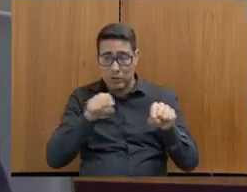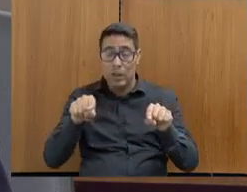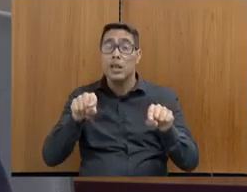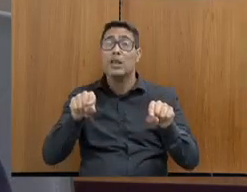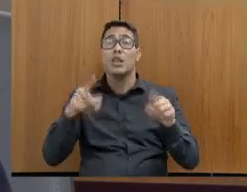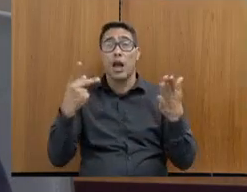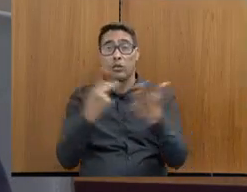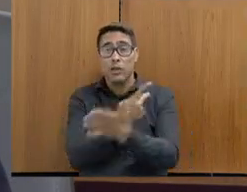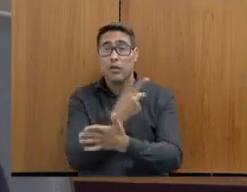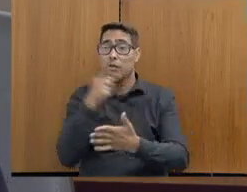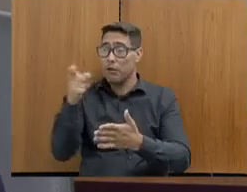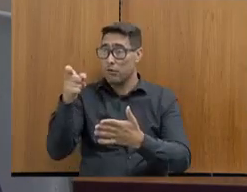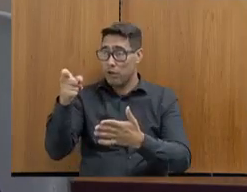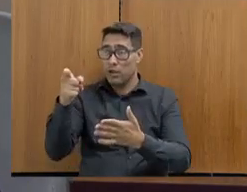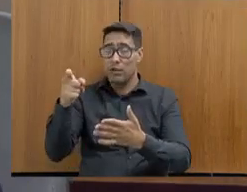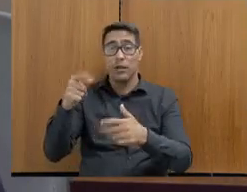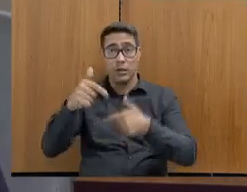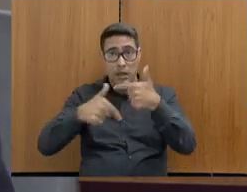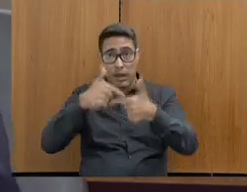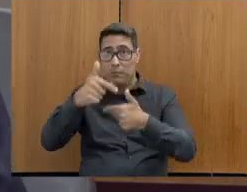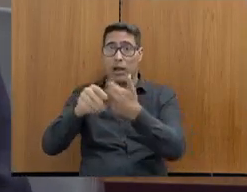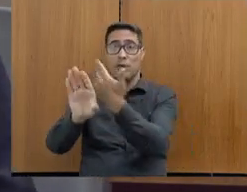do trabalho